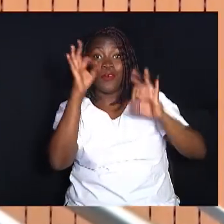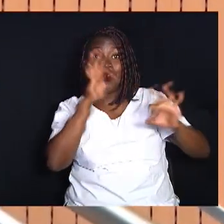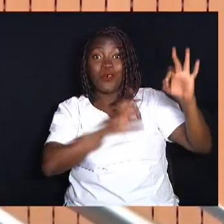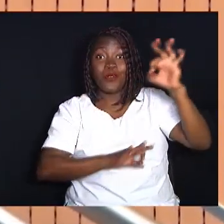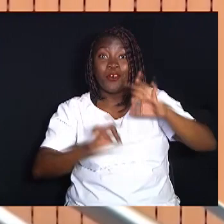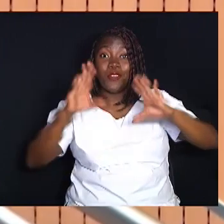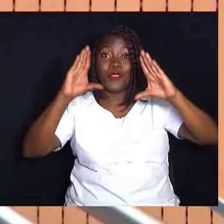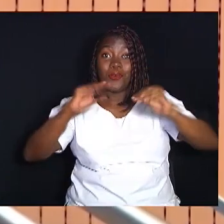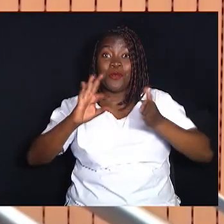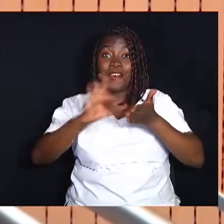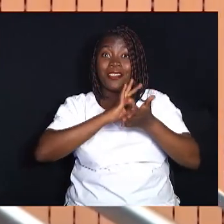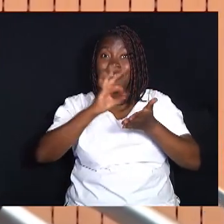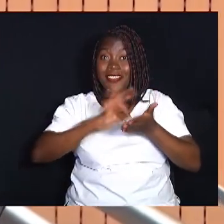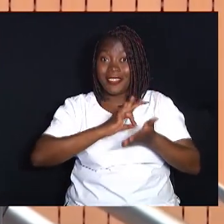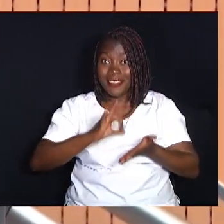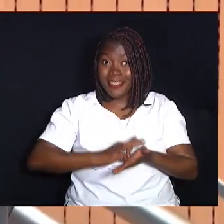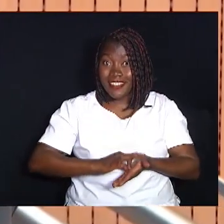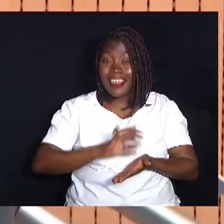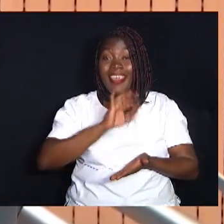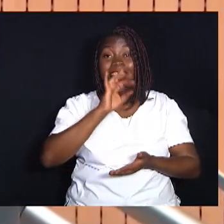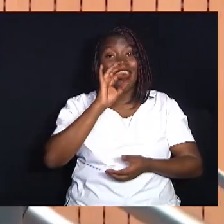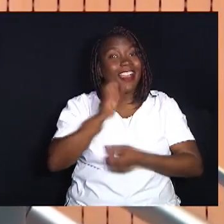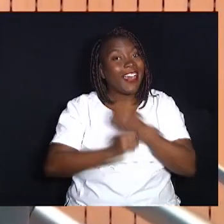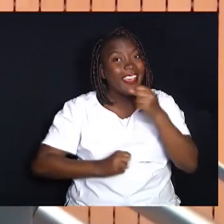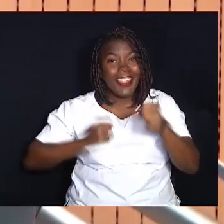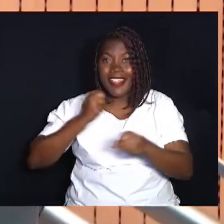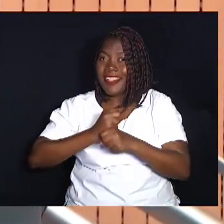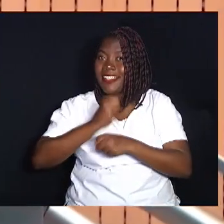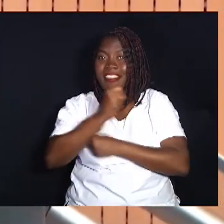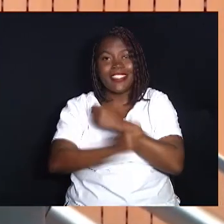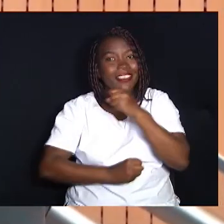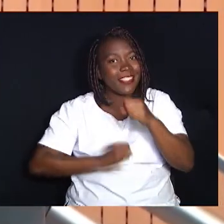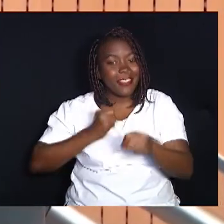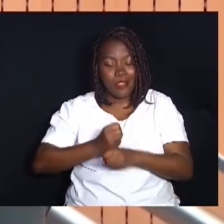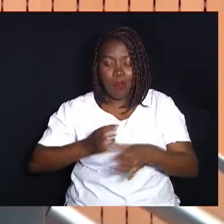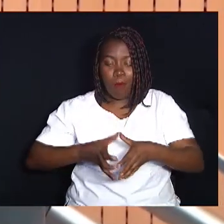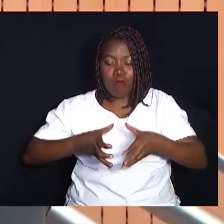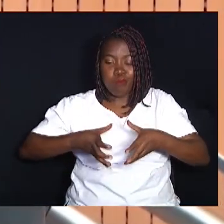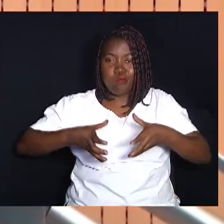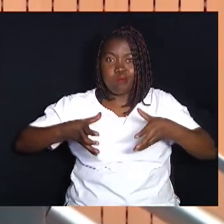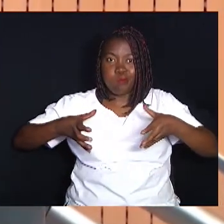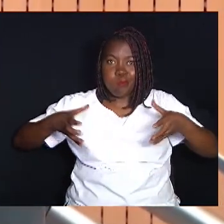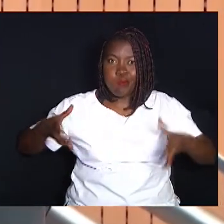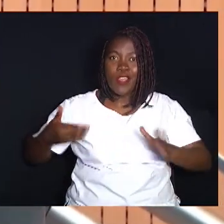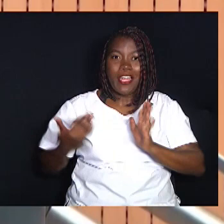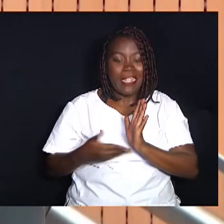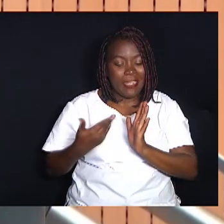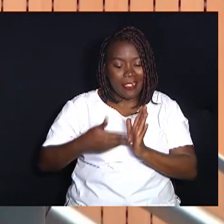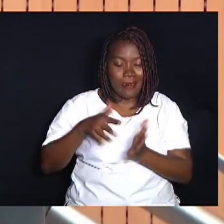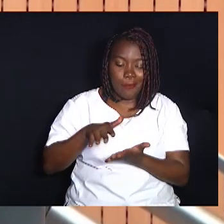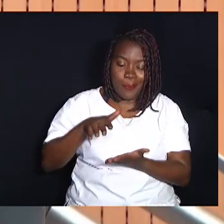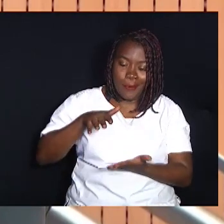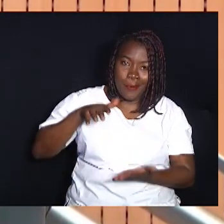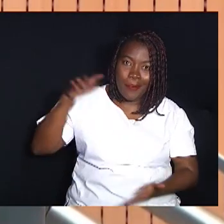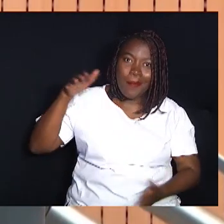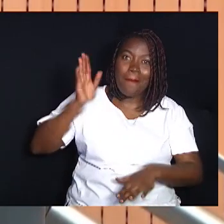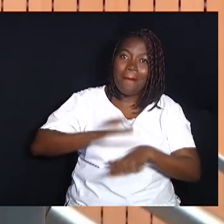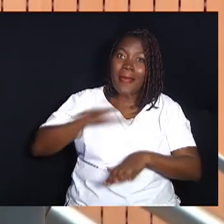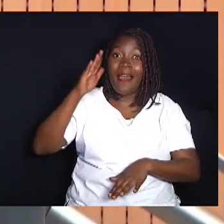de autógrafos, cada ano com mais crianças, com mais livros sendo escritos. Este ano